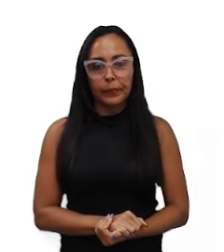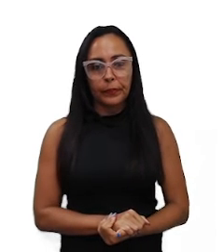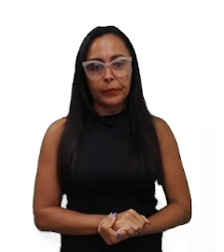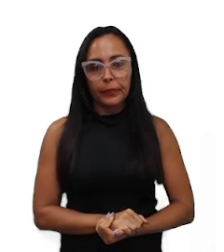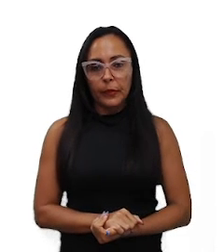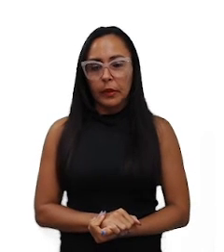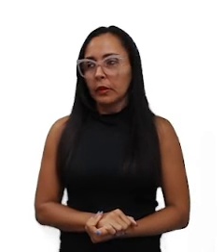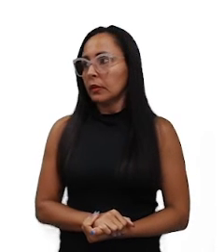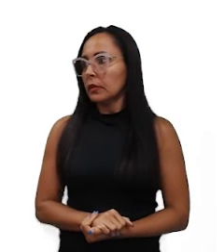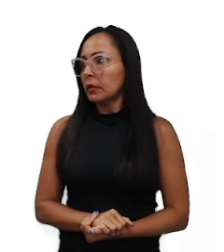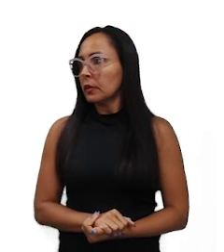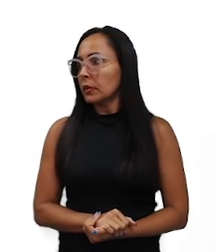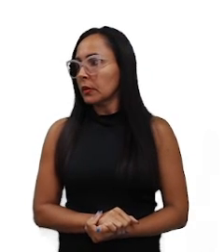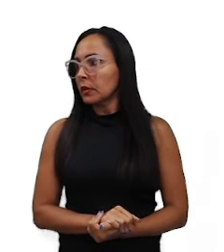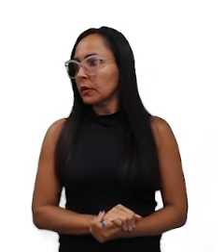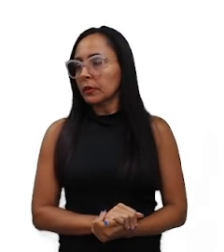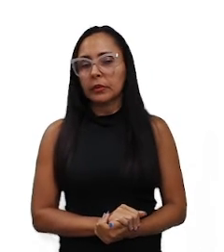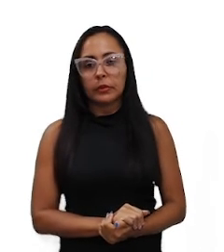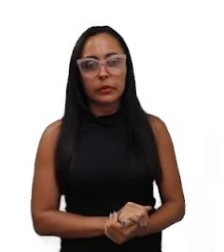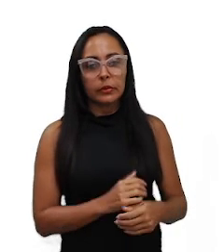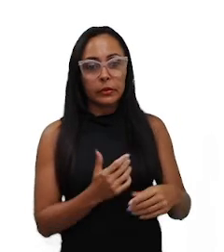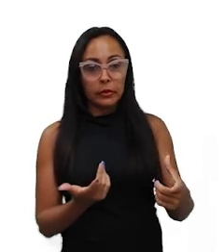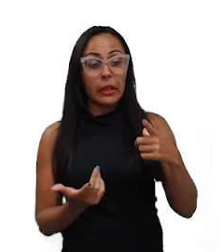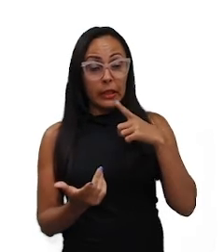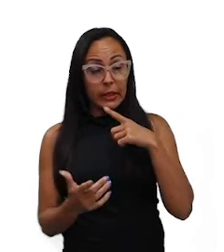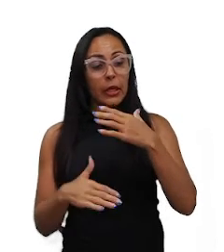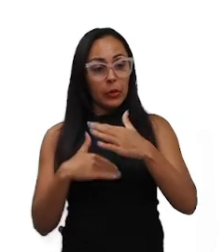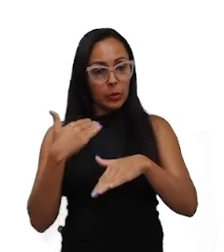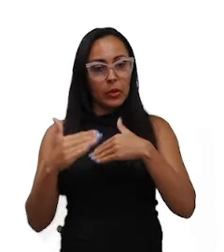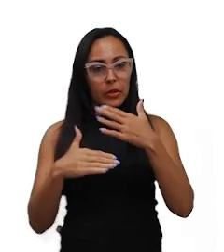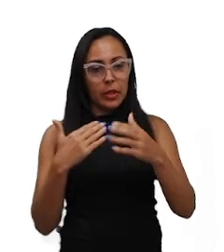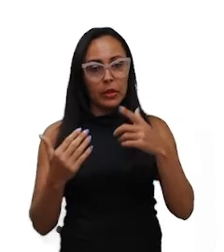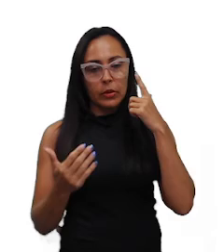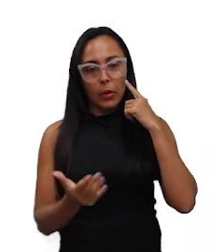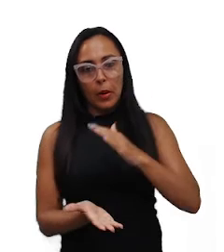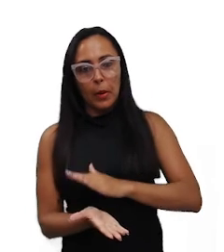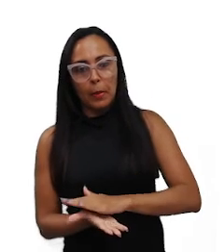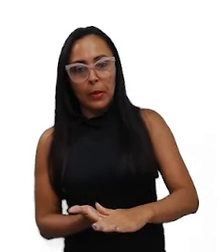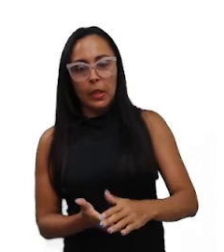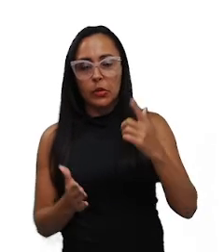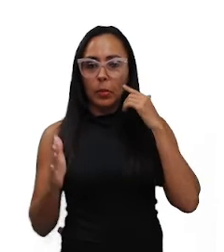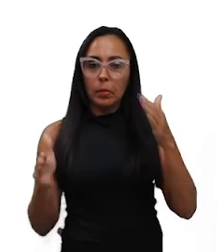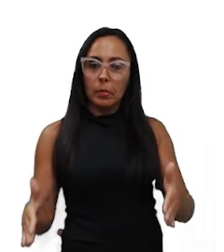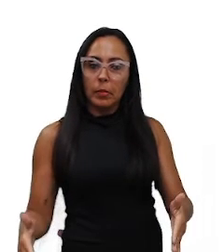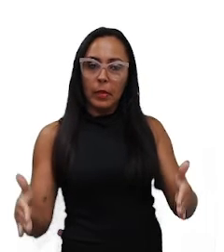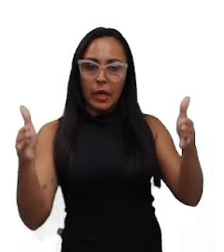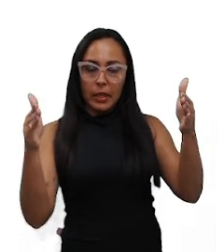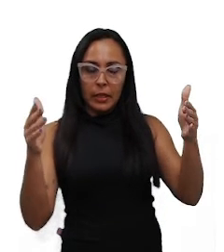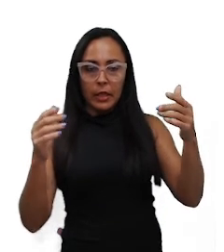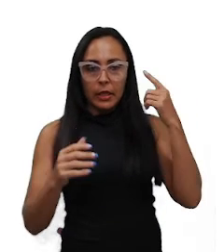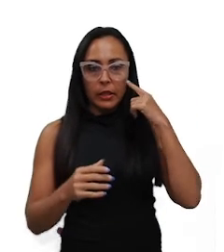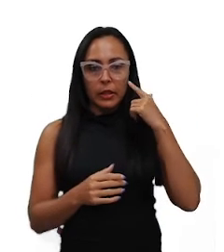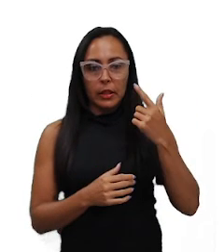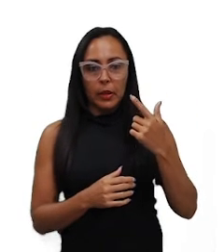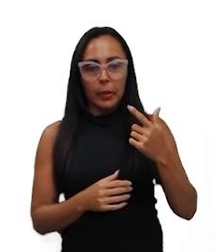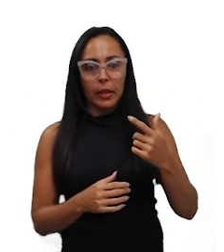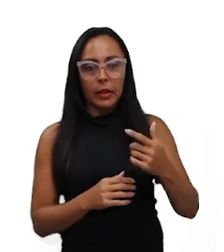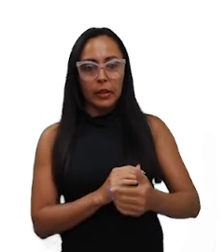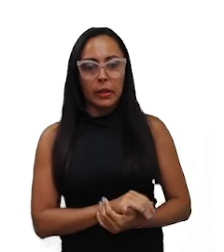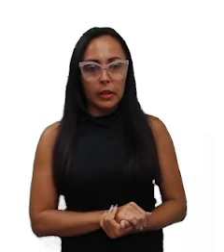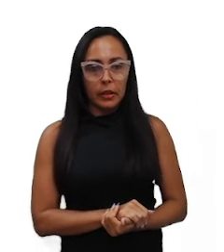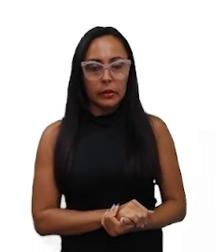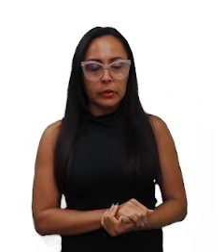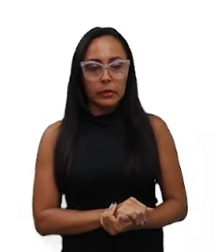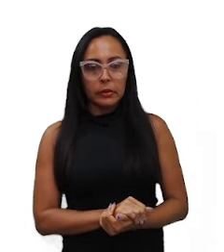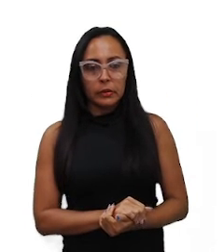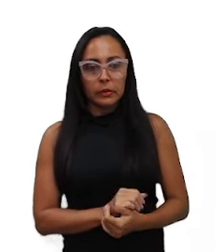Com isso, a gente vai ter esse processo, né? Piso, parede de fundo e as paredes laterais e o